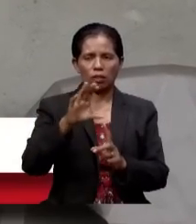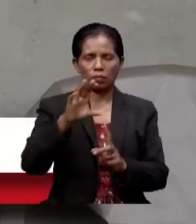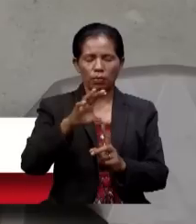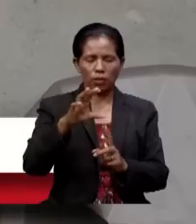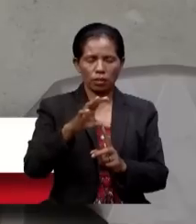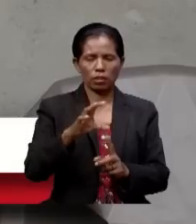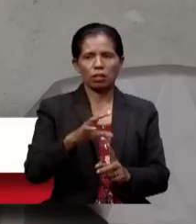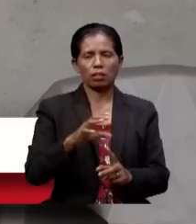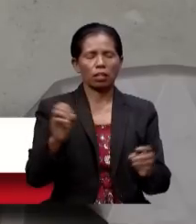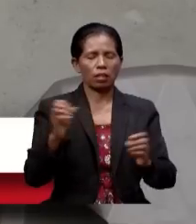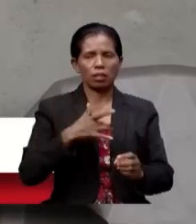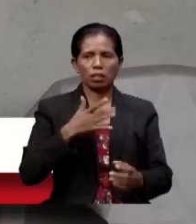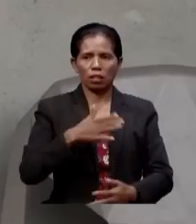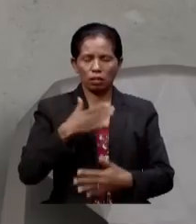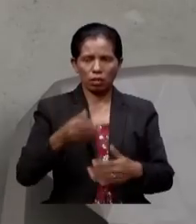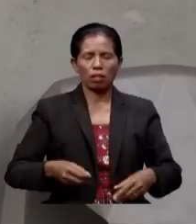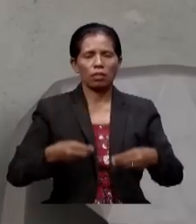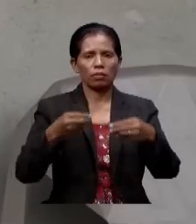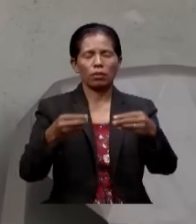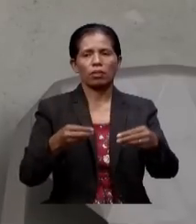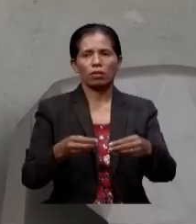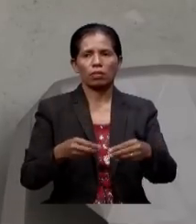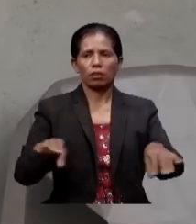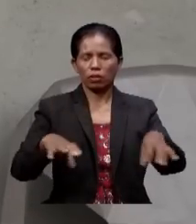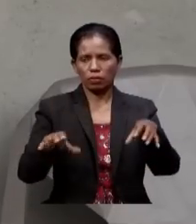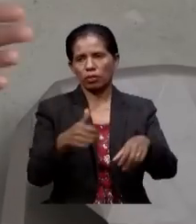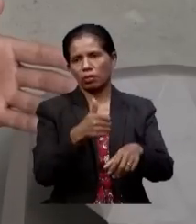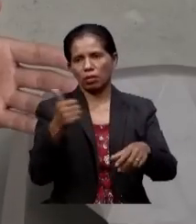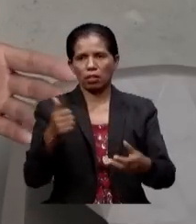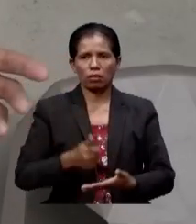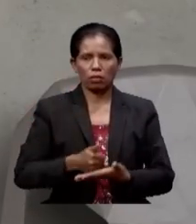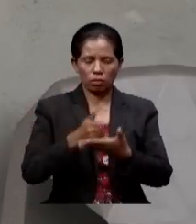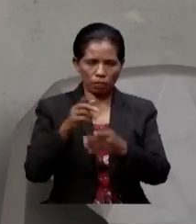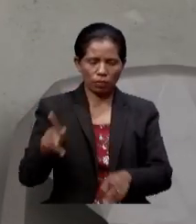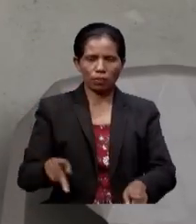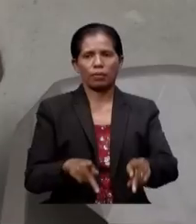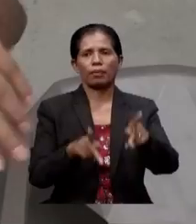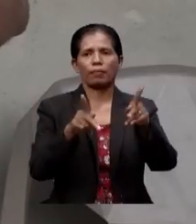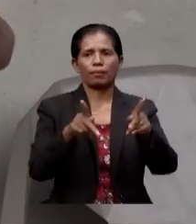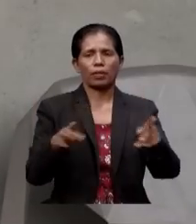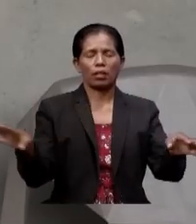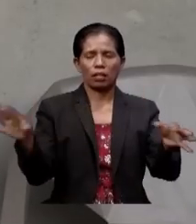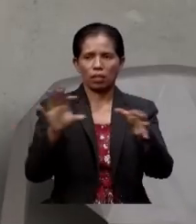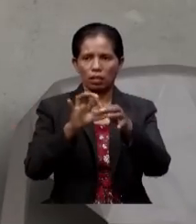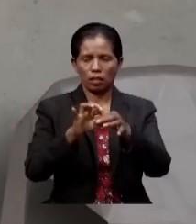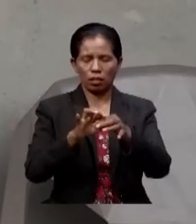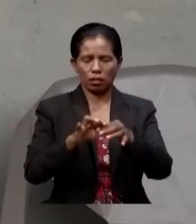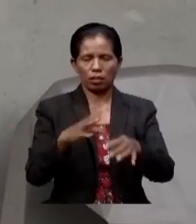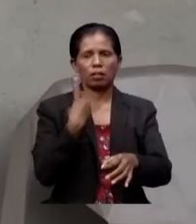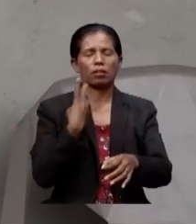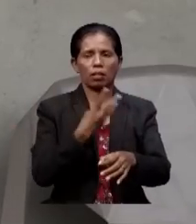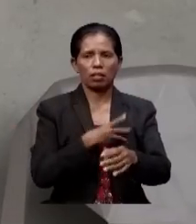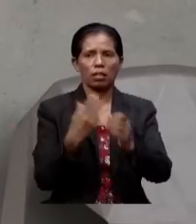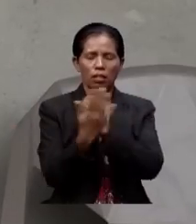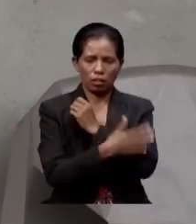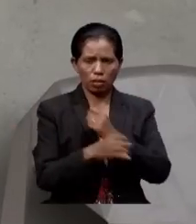balu makal insatisfas, ini bela influensi yang falu bahaya serius serian per atenemen publik in termo de ligado stabilitas italian. Ini